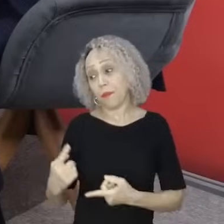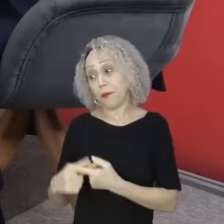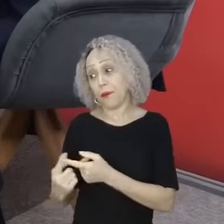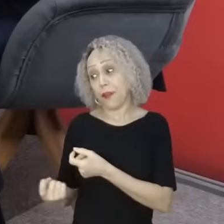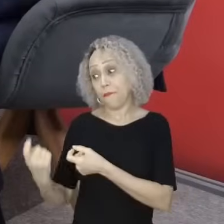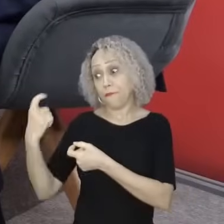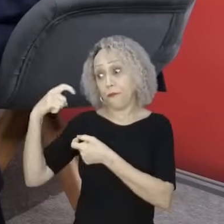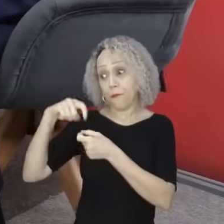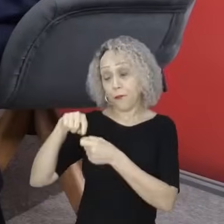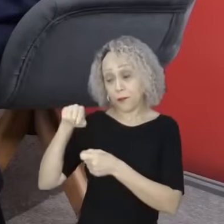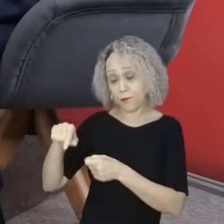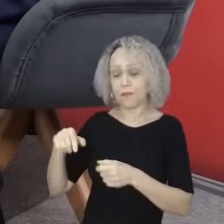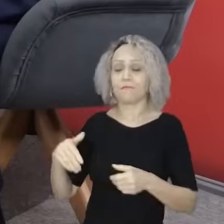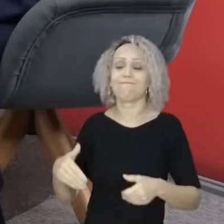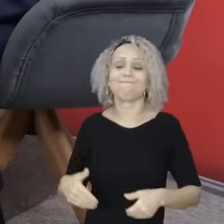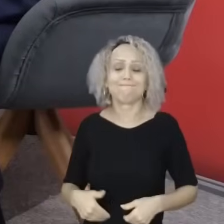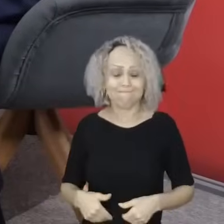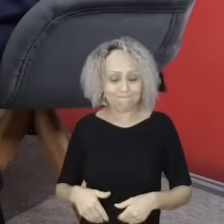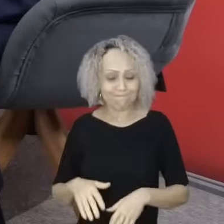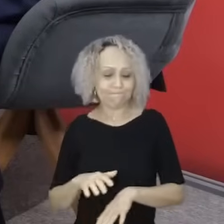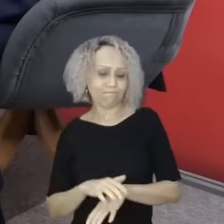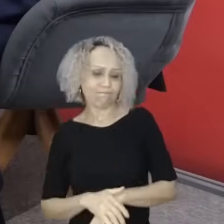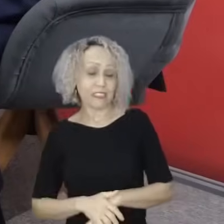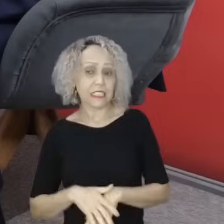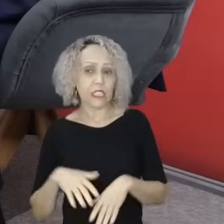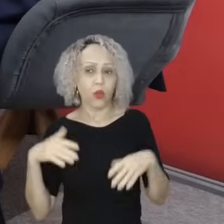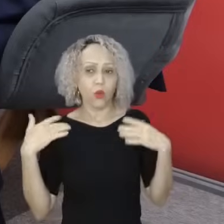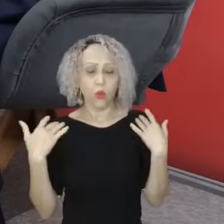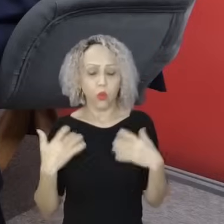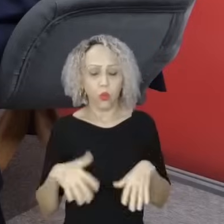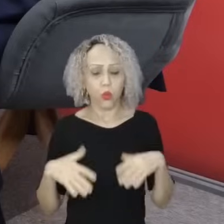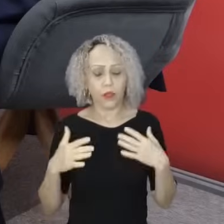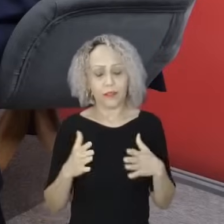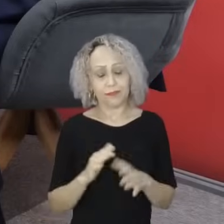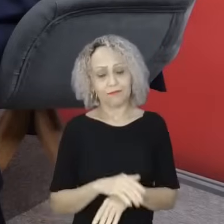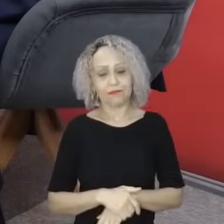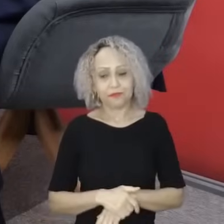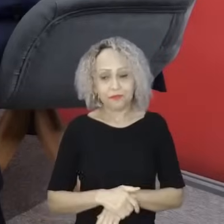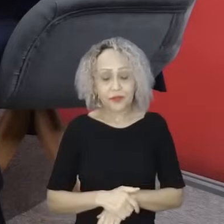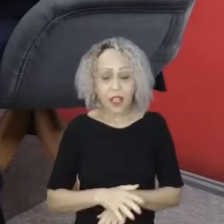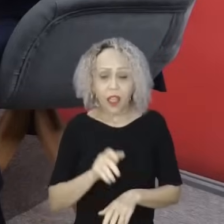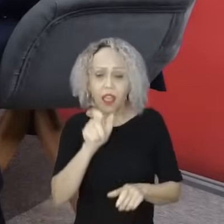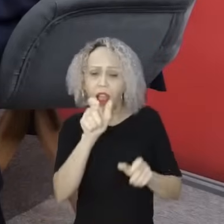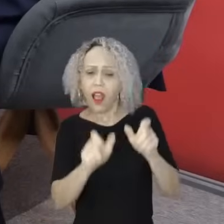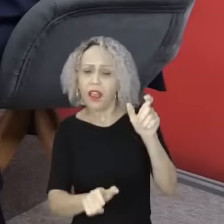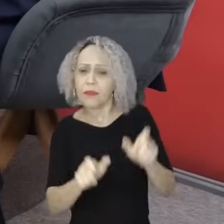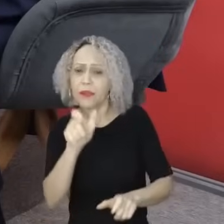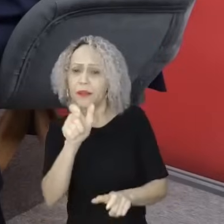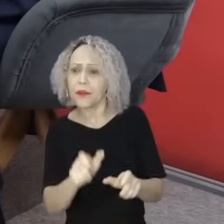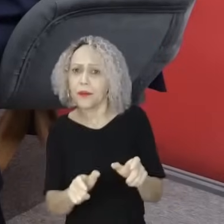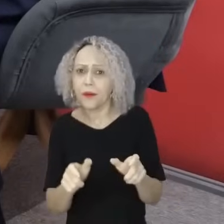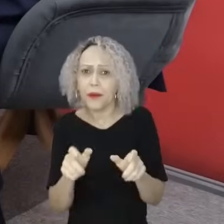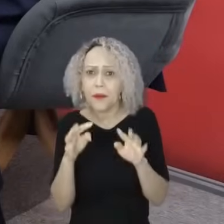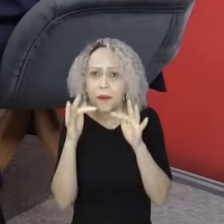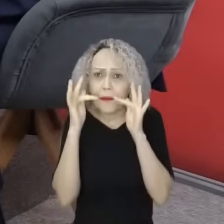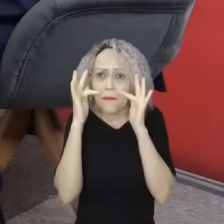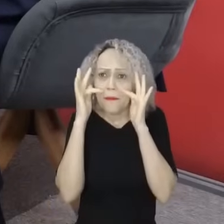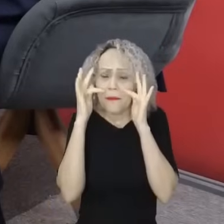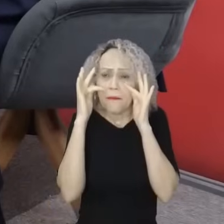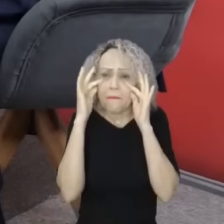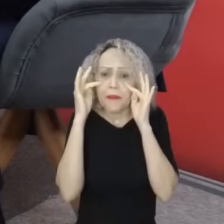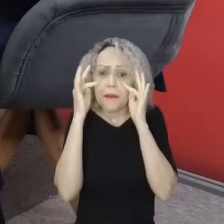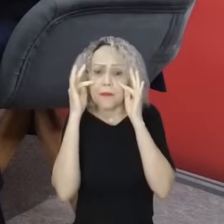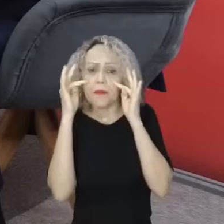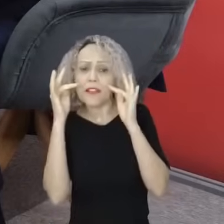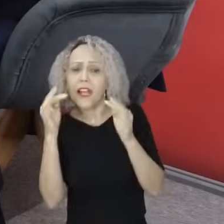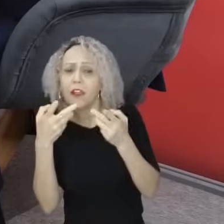tema apareceu com muita força nesse processo, das pessoas testemunhando que estavam passando